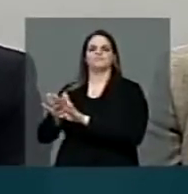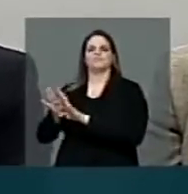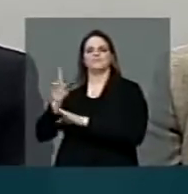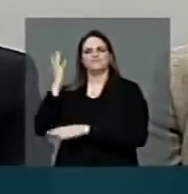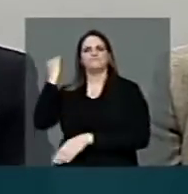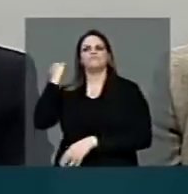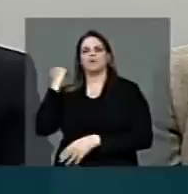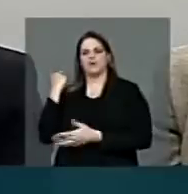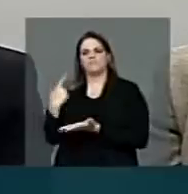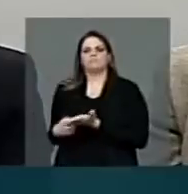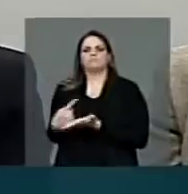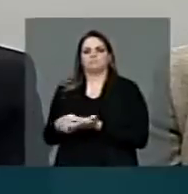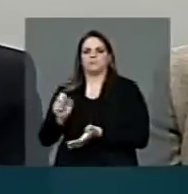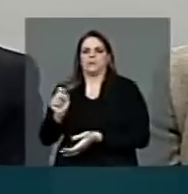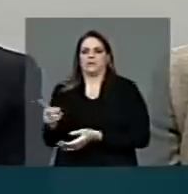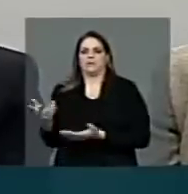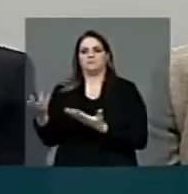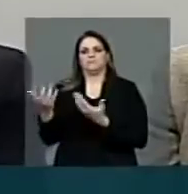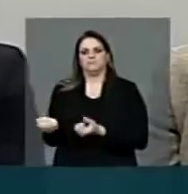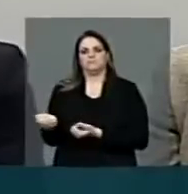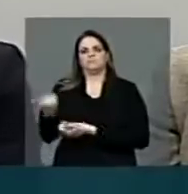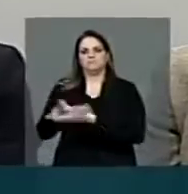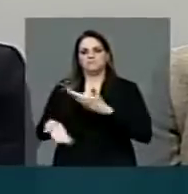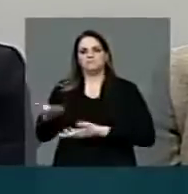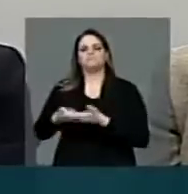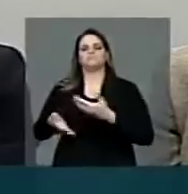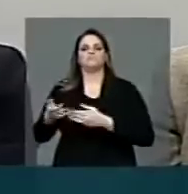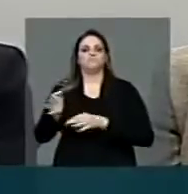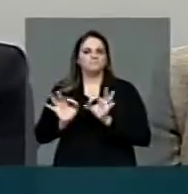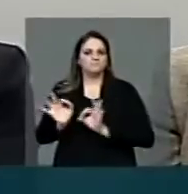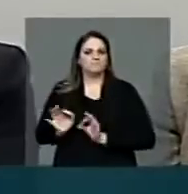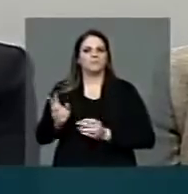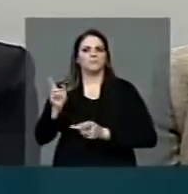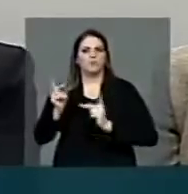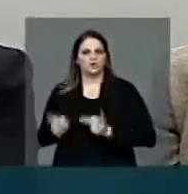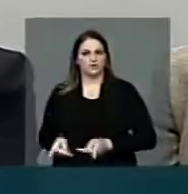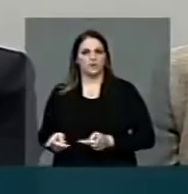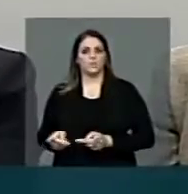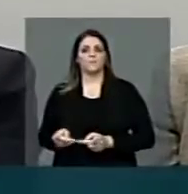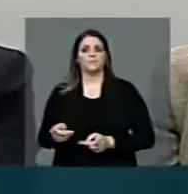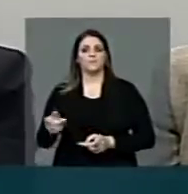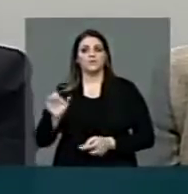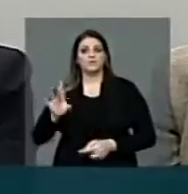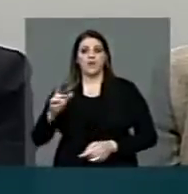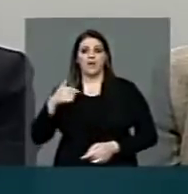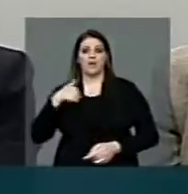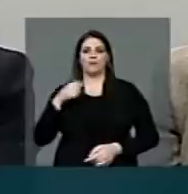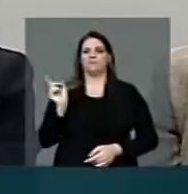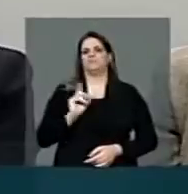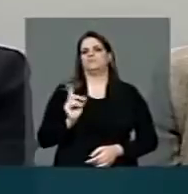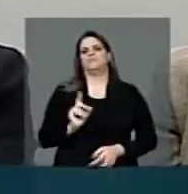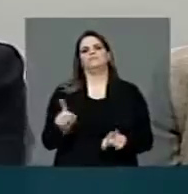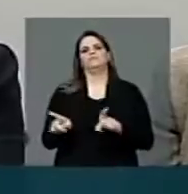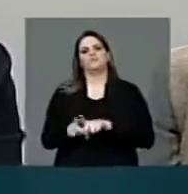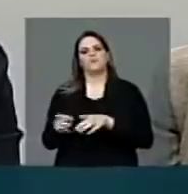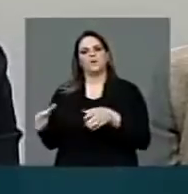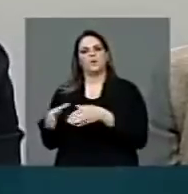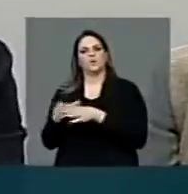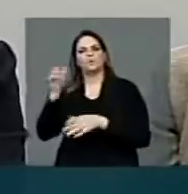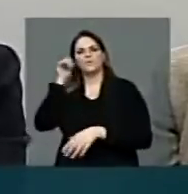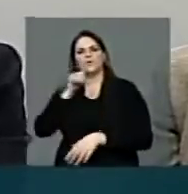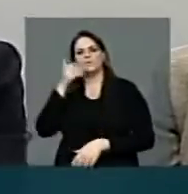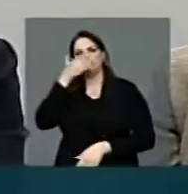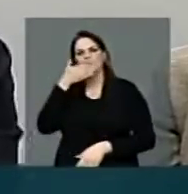nós começamos a elaborar o projeto. Esse projeto, portanto, foi elaborado não só por mim, mas pelo movimento organizado das mulheres